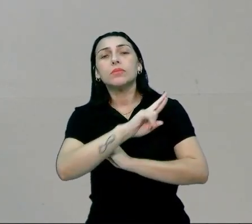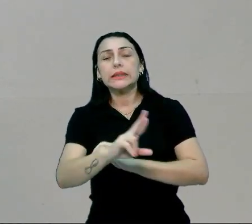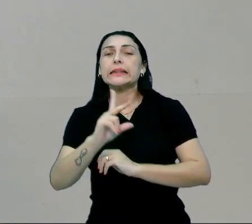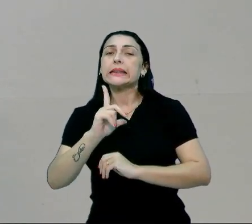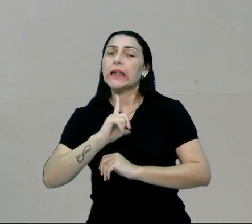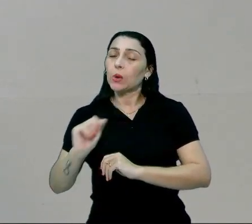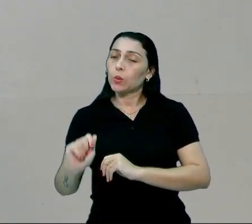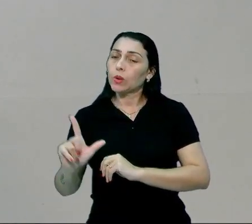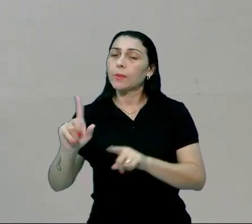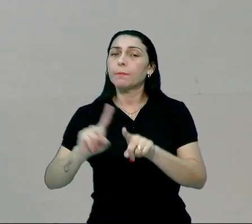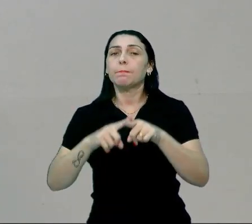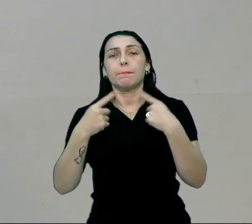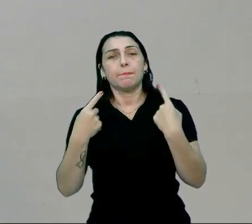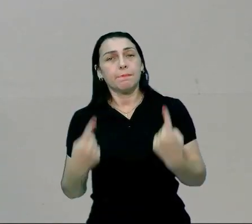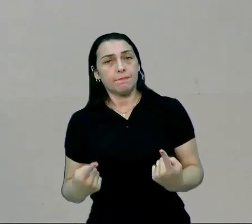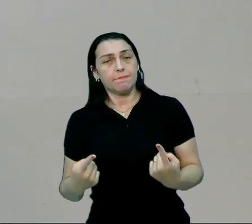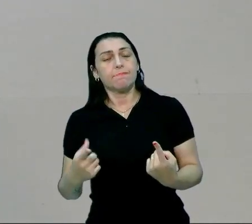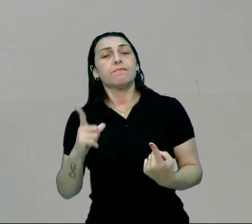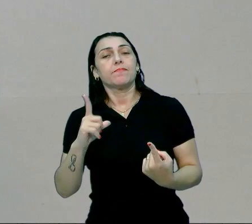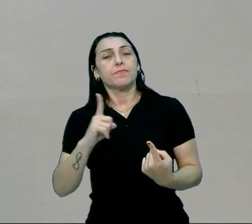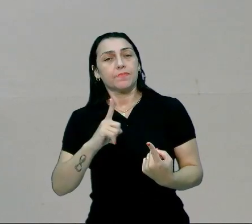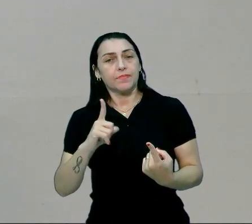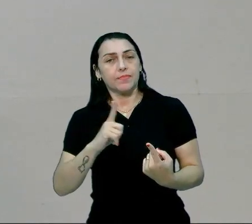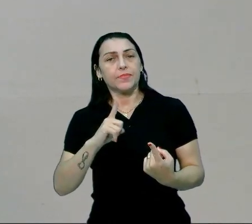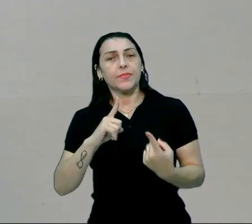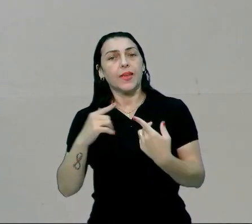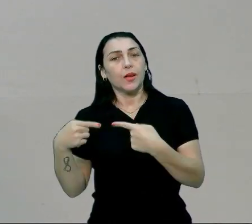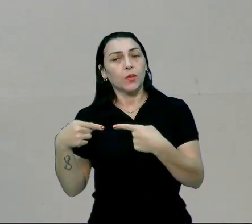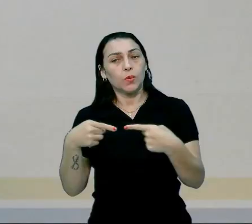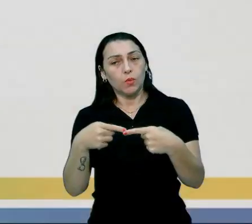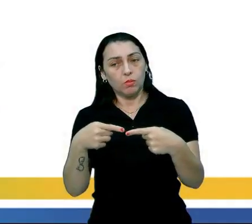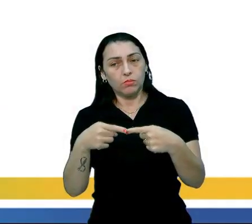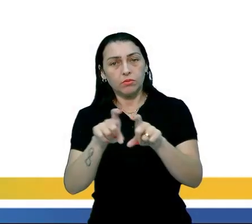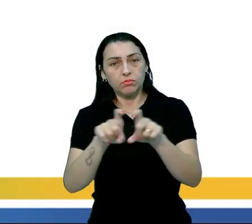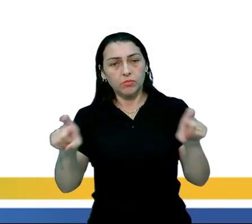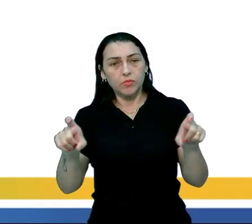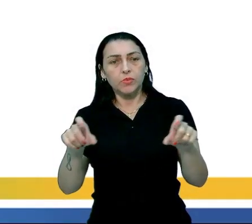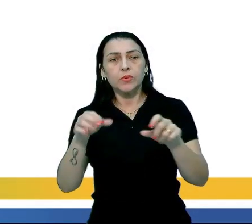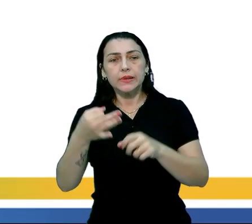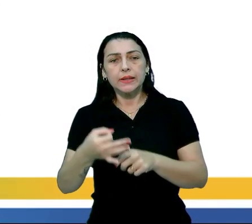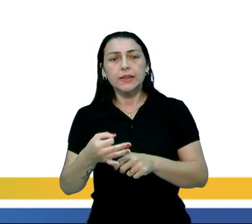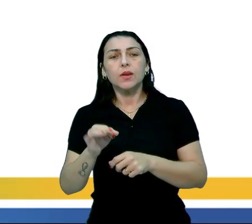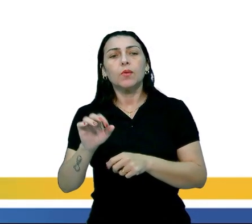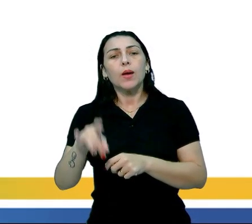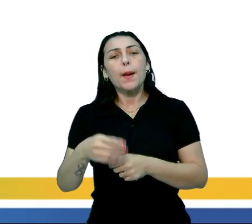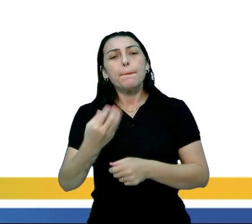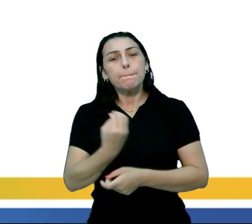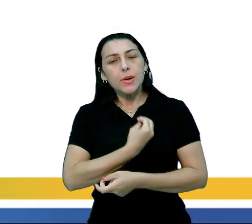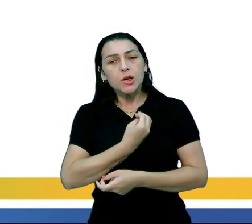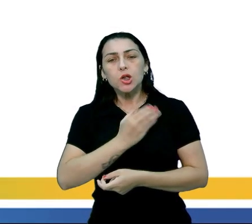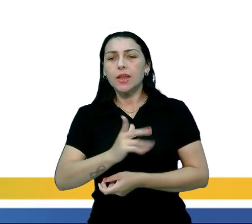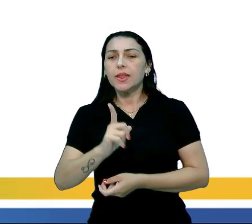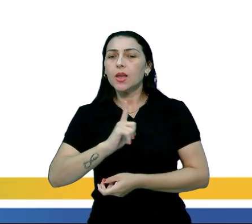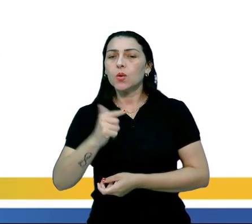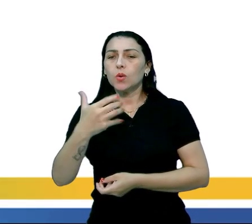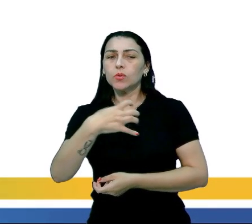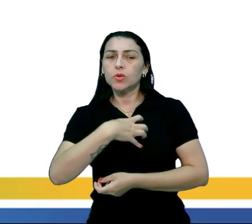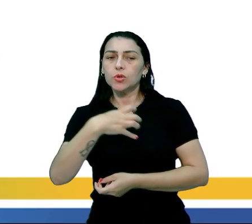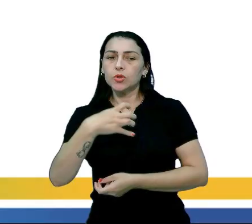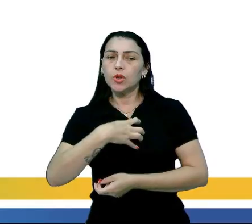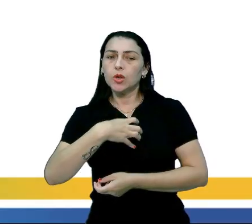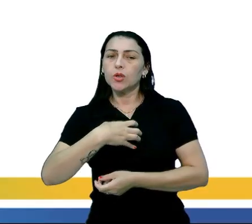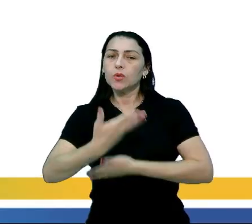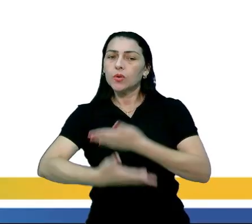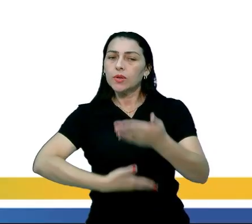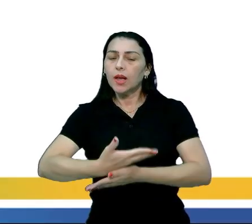viés lucrativo, mas aqui a gente está alinhado ao comando, beleza? E por fim, a participação, já que existem outras formas eficazes